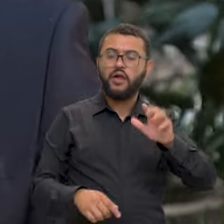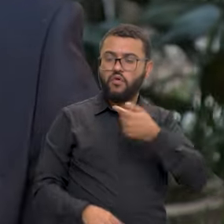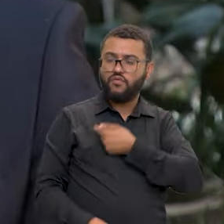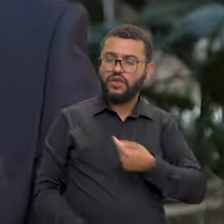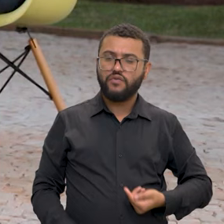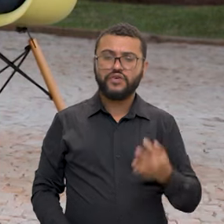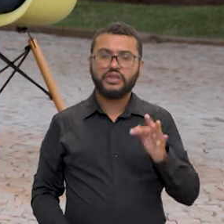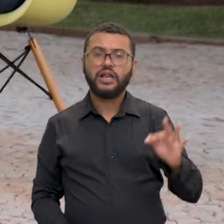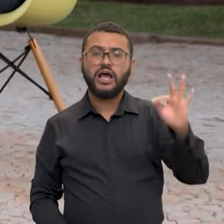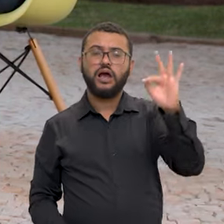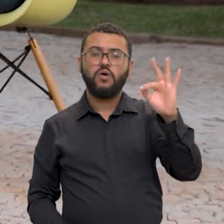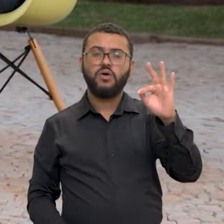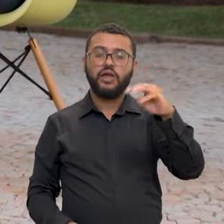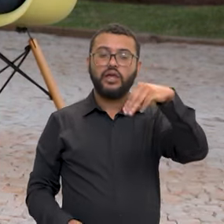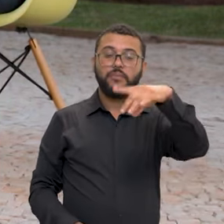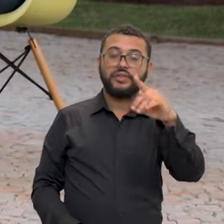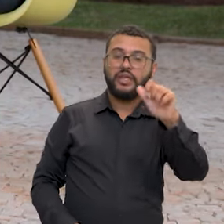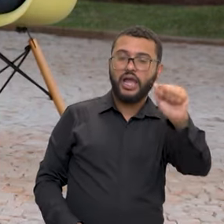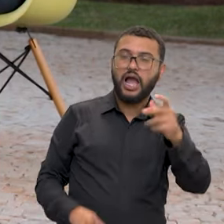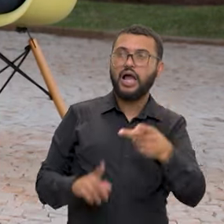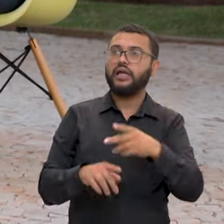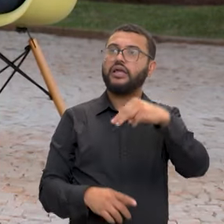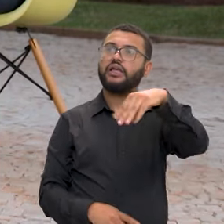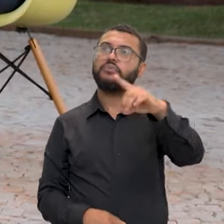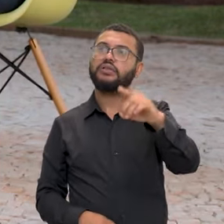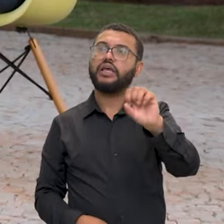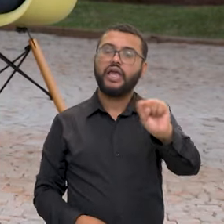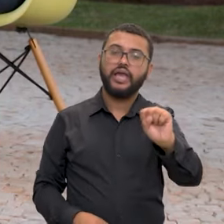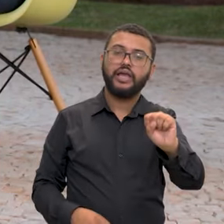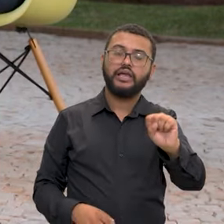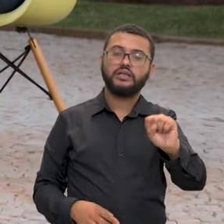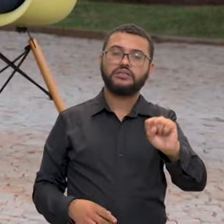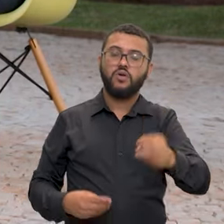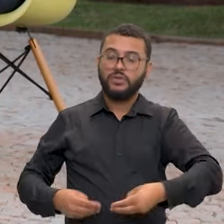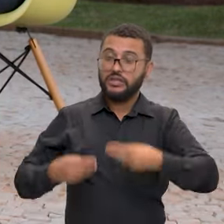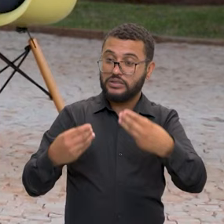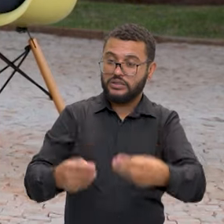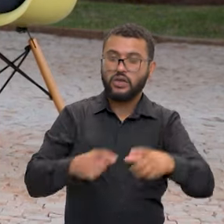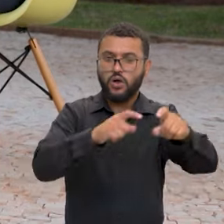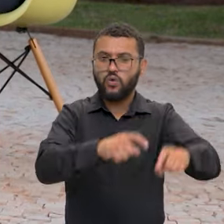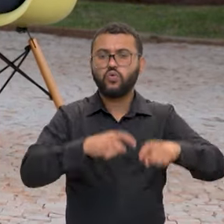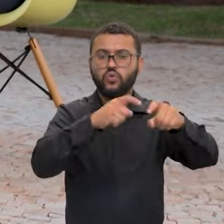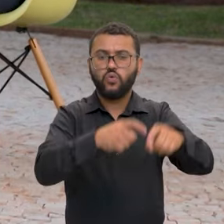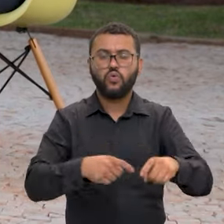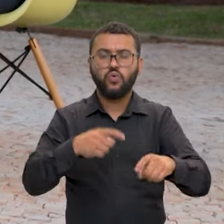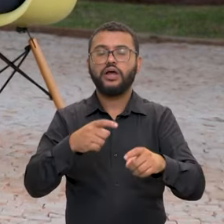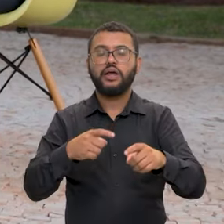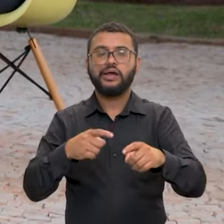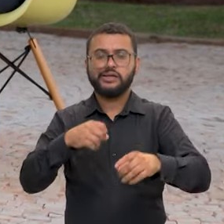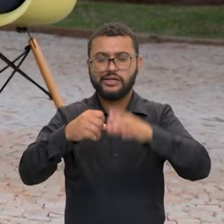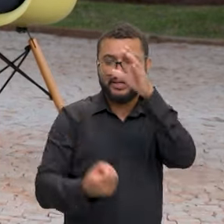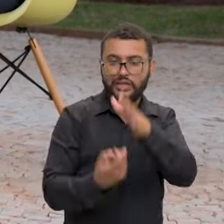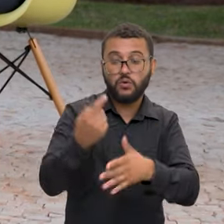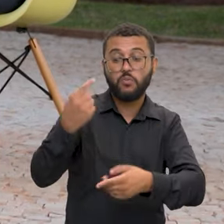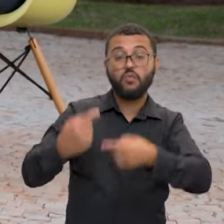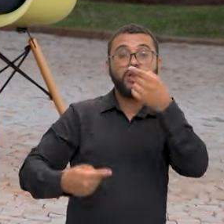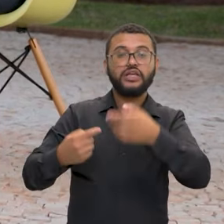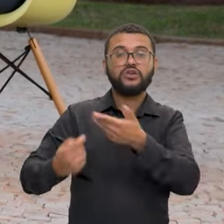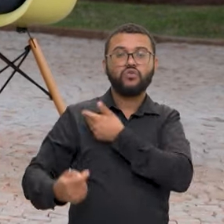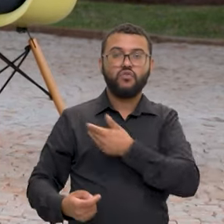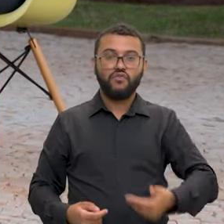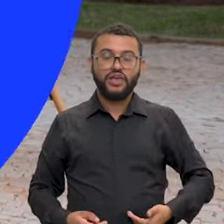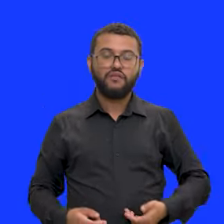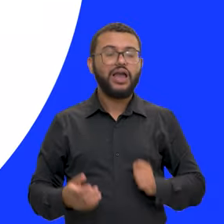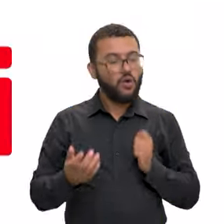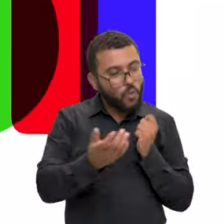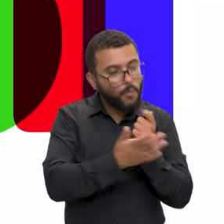o MDA, o MDS, o Ministério da Agricultura, produzindo políticas públicas, serão os grandes clientes da